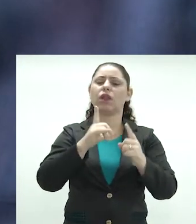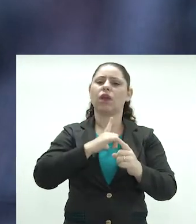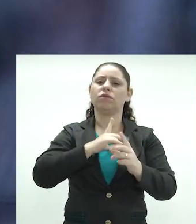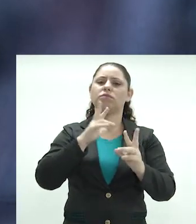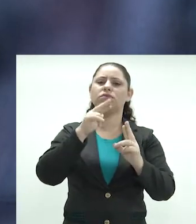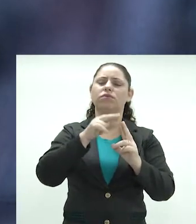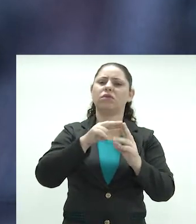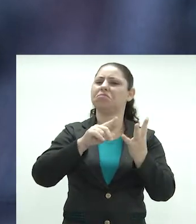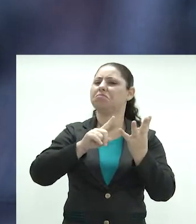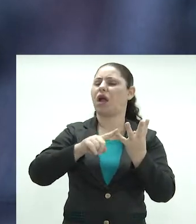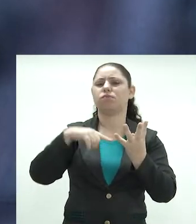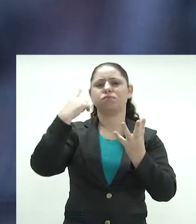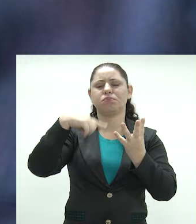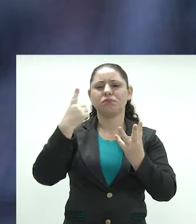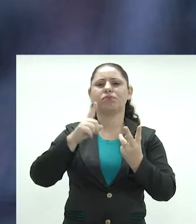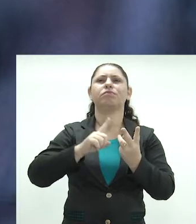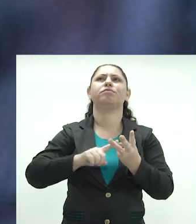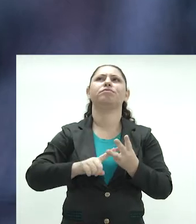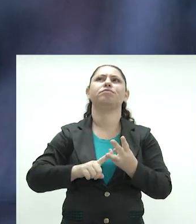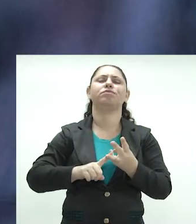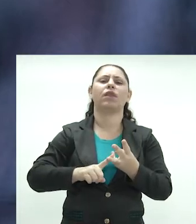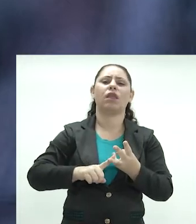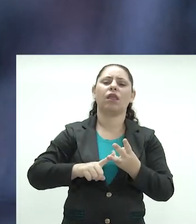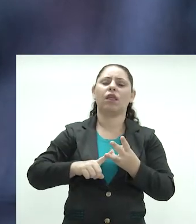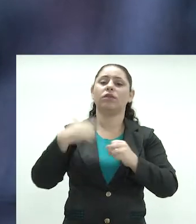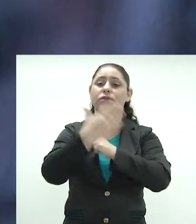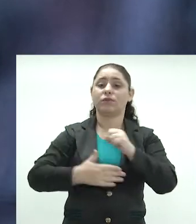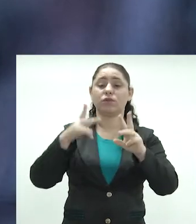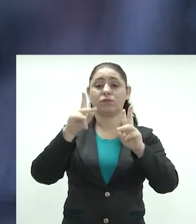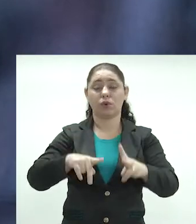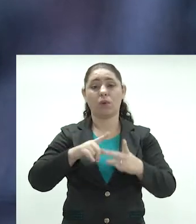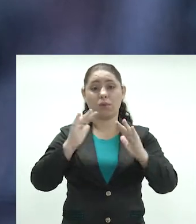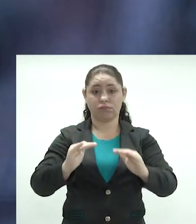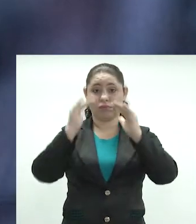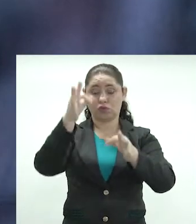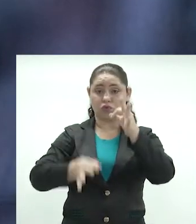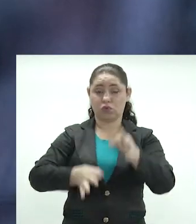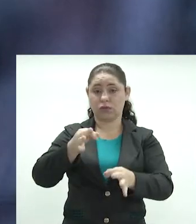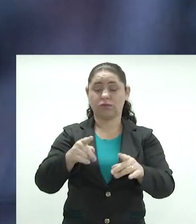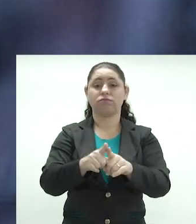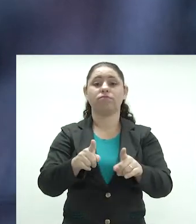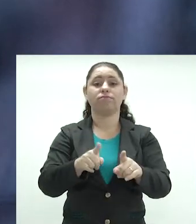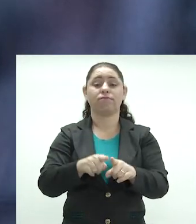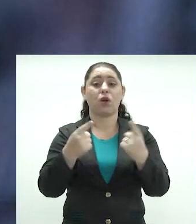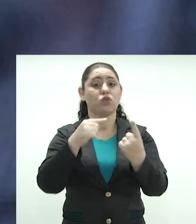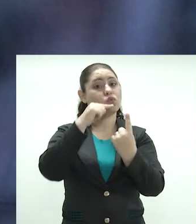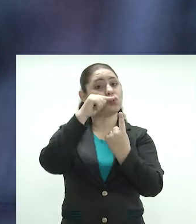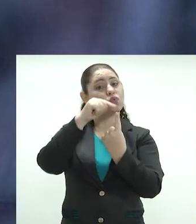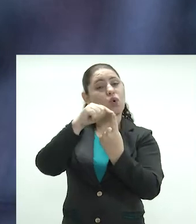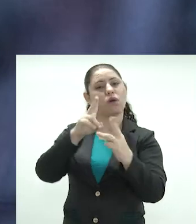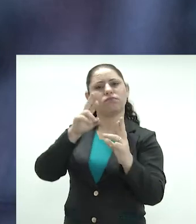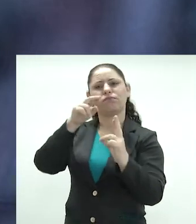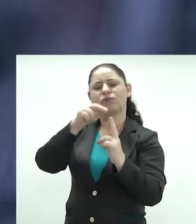já passaram aqui representantes de todos esses poderes, de advogados, de defensores públicos, desembargadores,